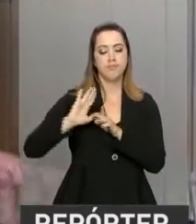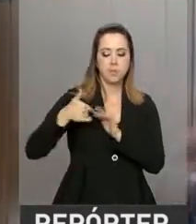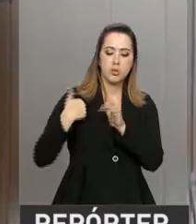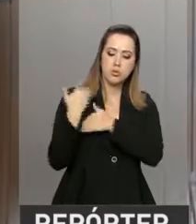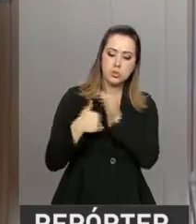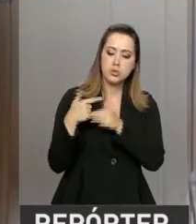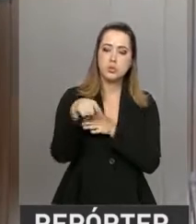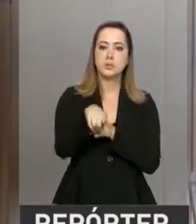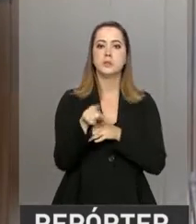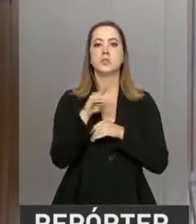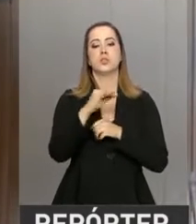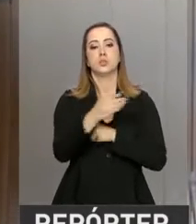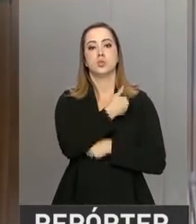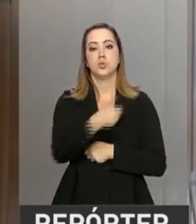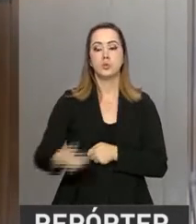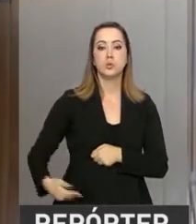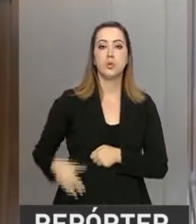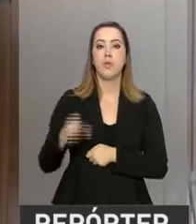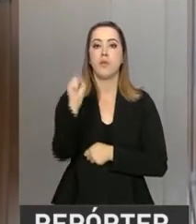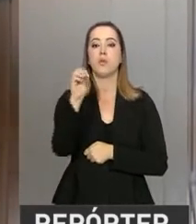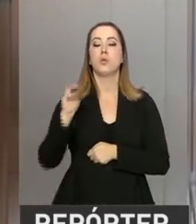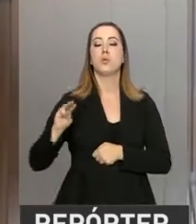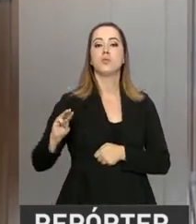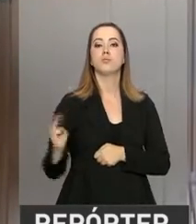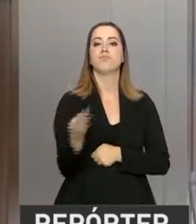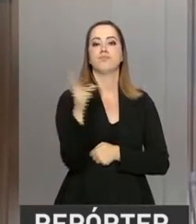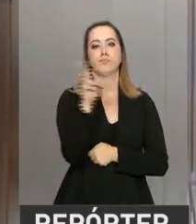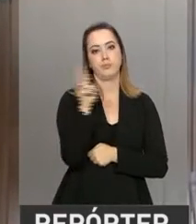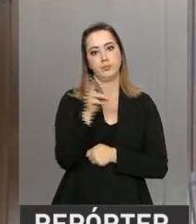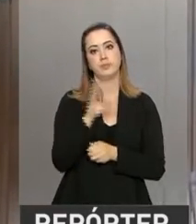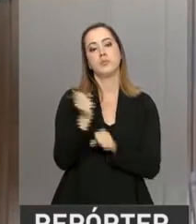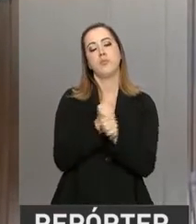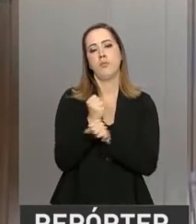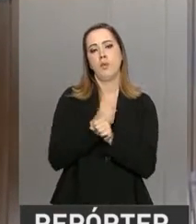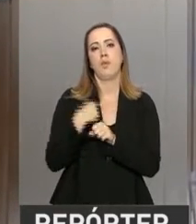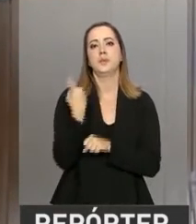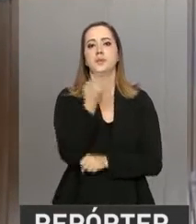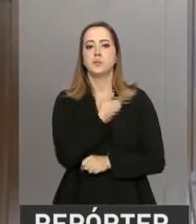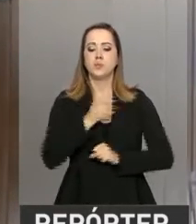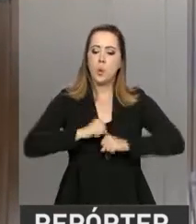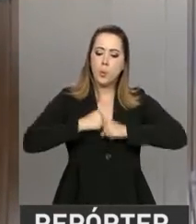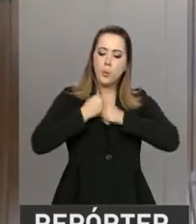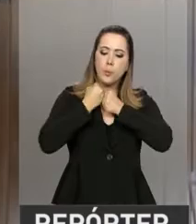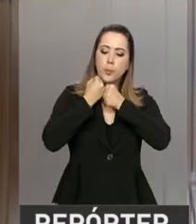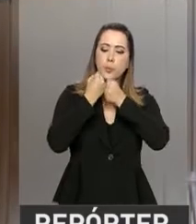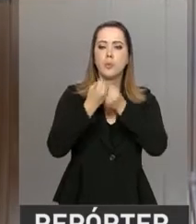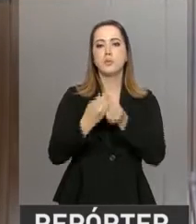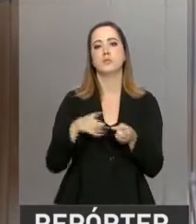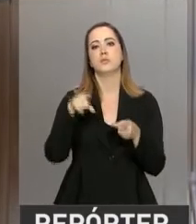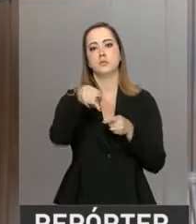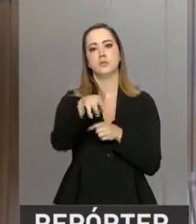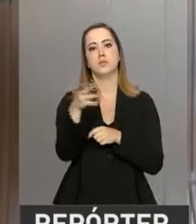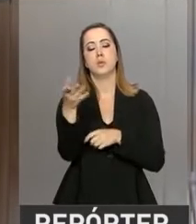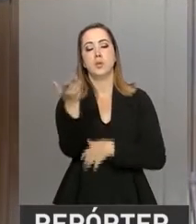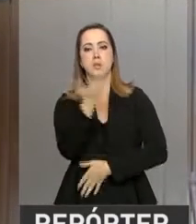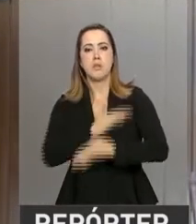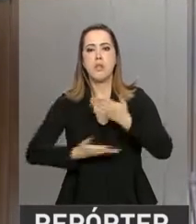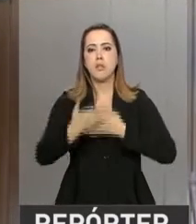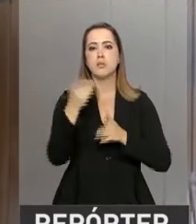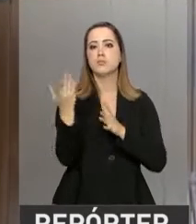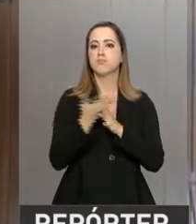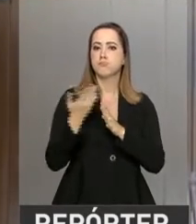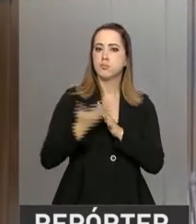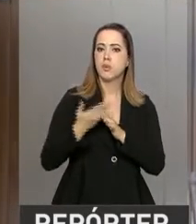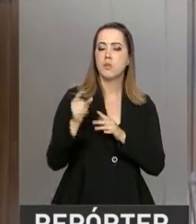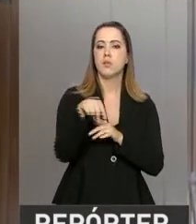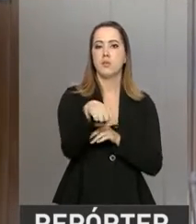desenvolvidos 80 milhões de reais por ano e fizemos um esforço maior e evidentemente na renegociação de